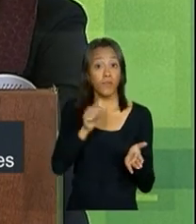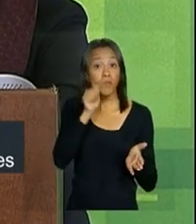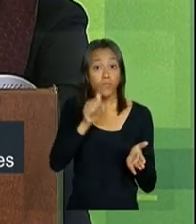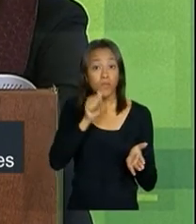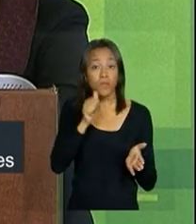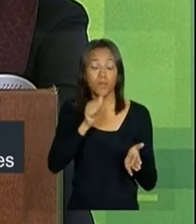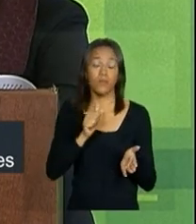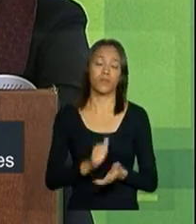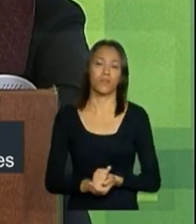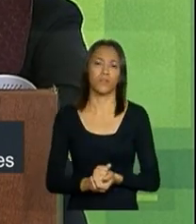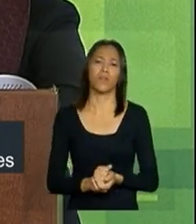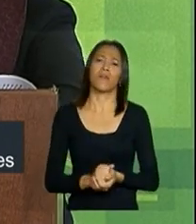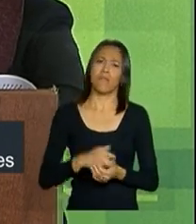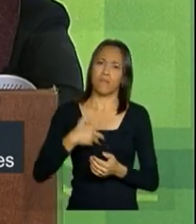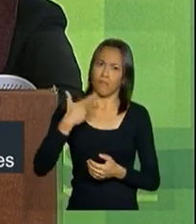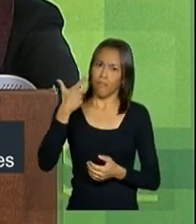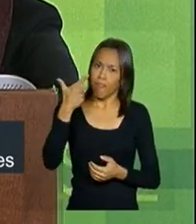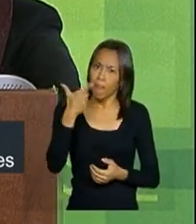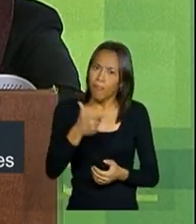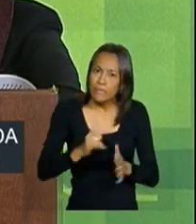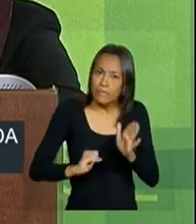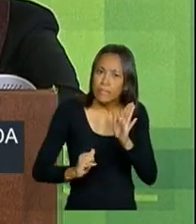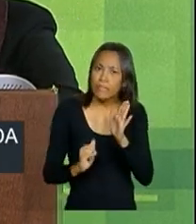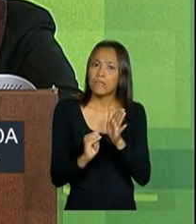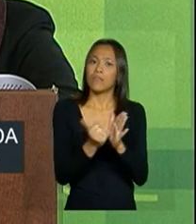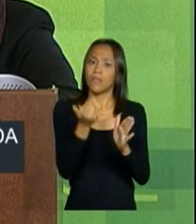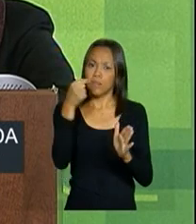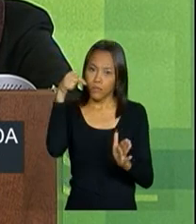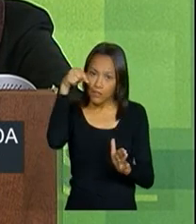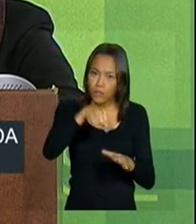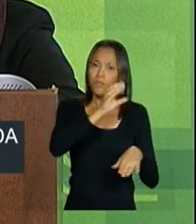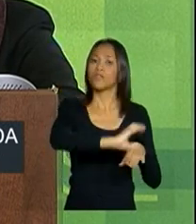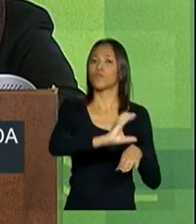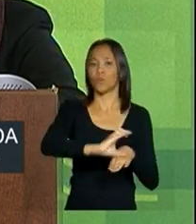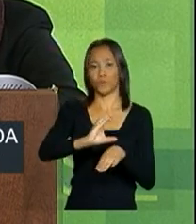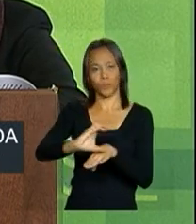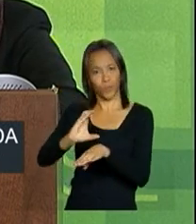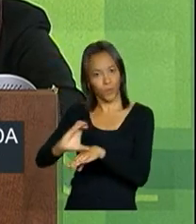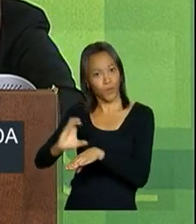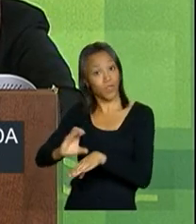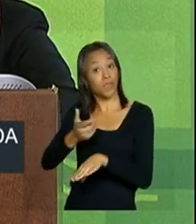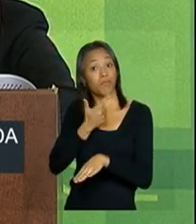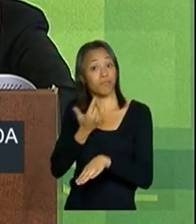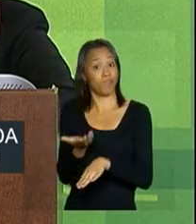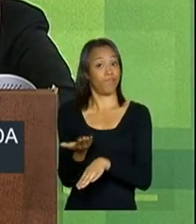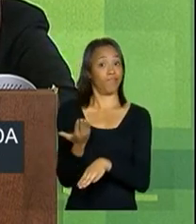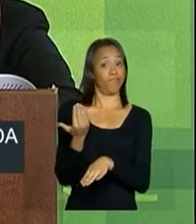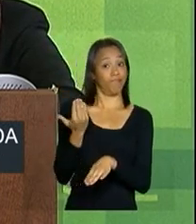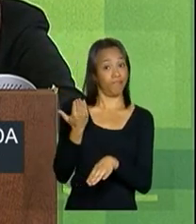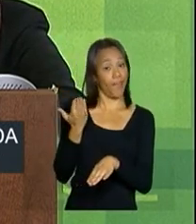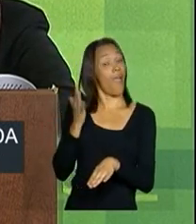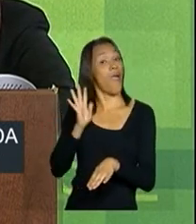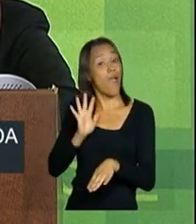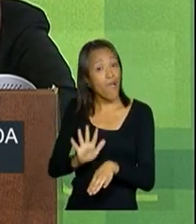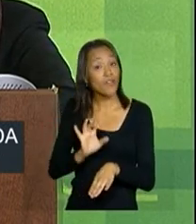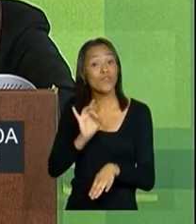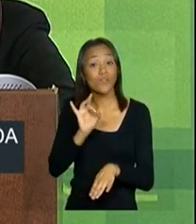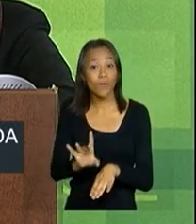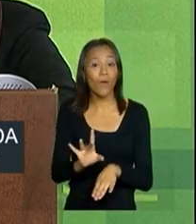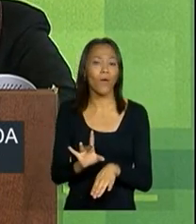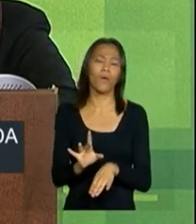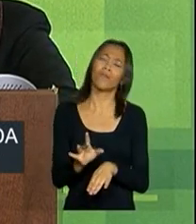estão massivamente escritas neste discursos que até muito pouco tempo Éramos